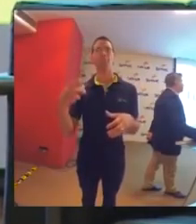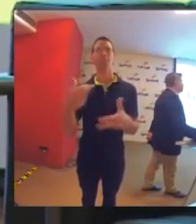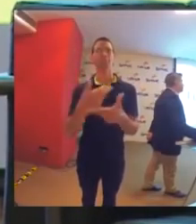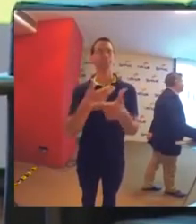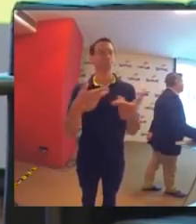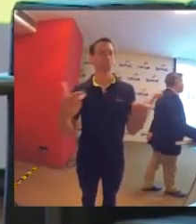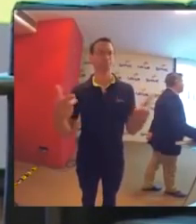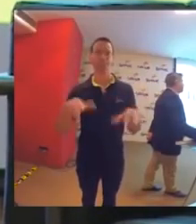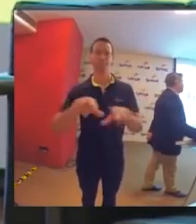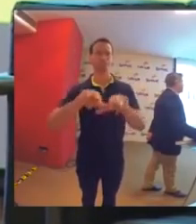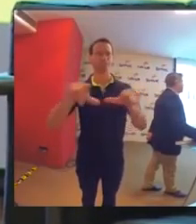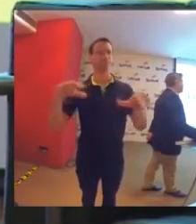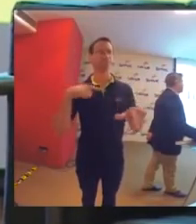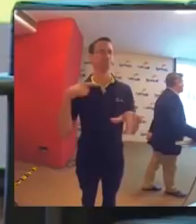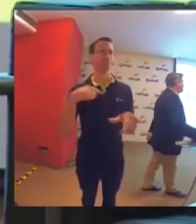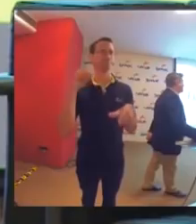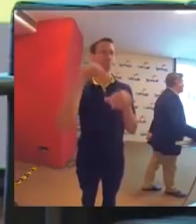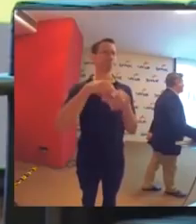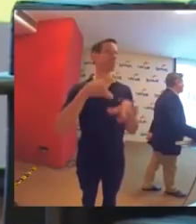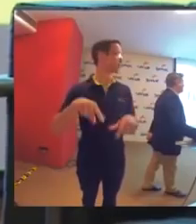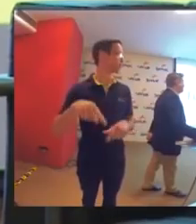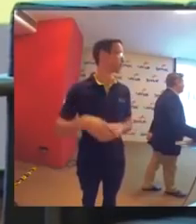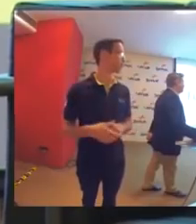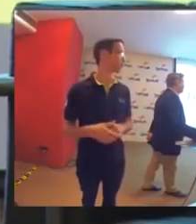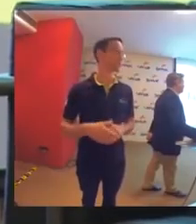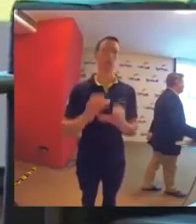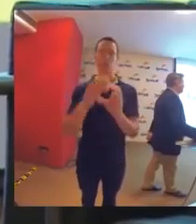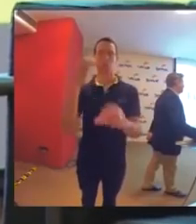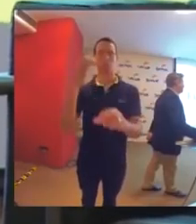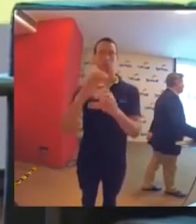Pronto. Tem engenheiros.